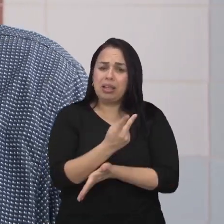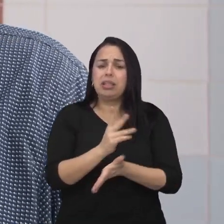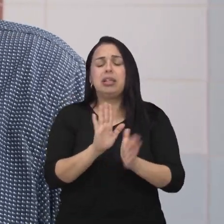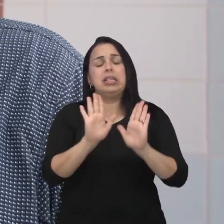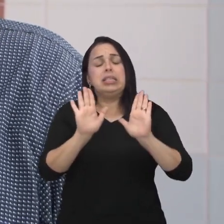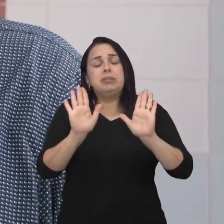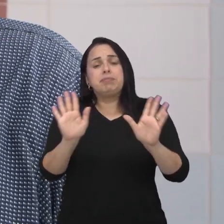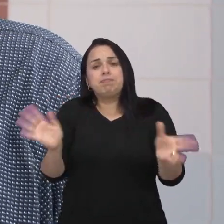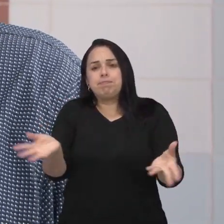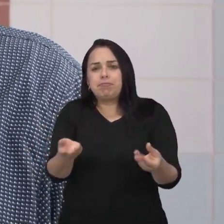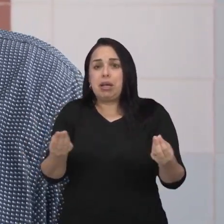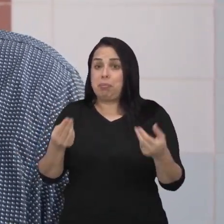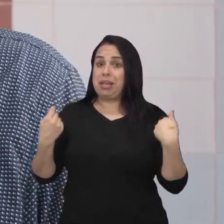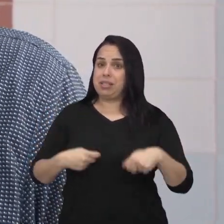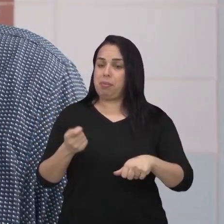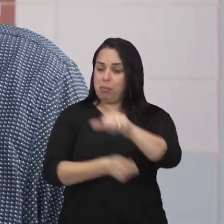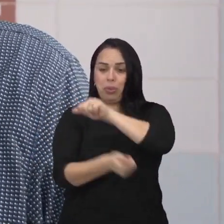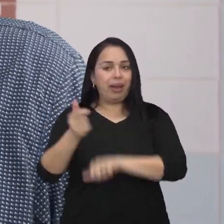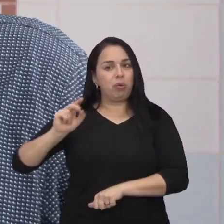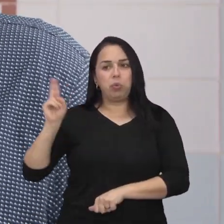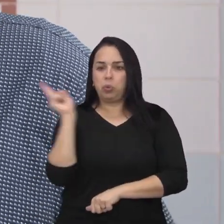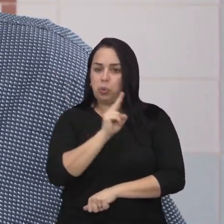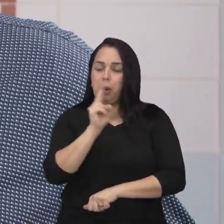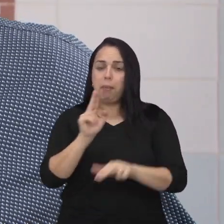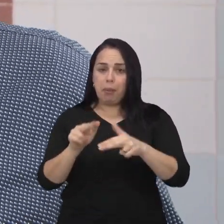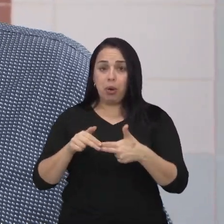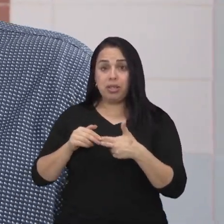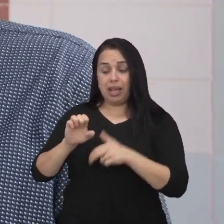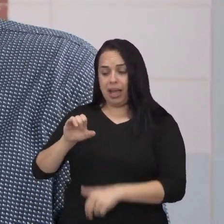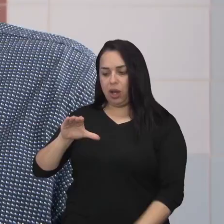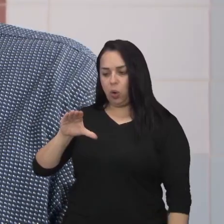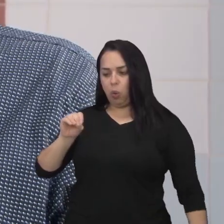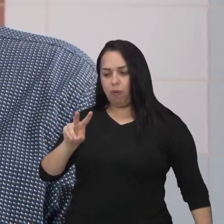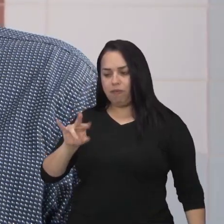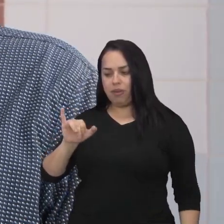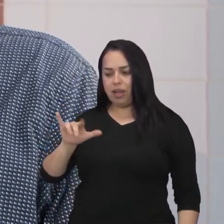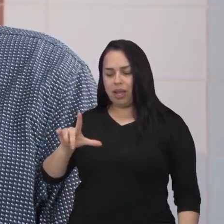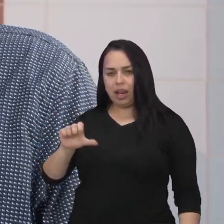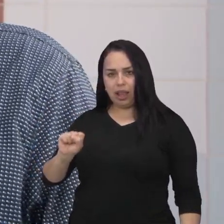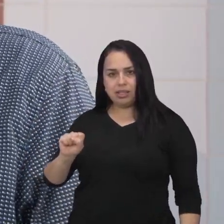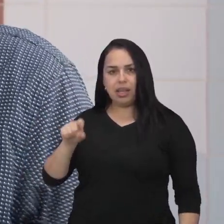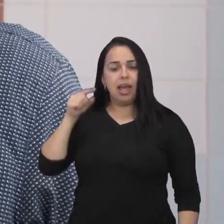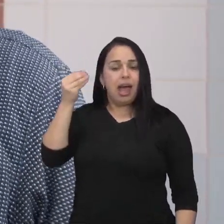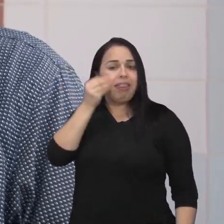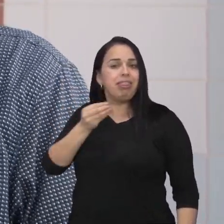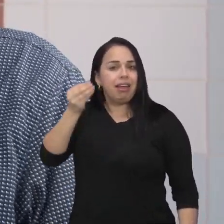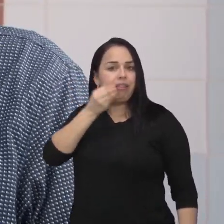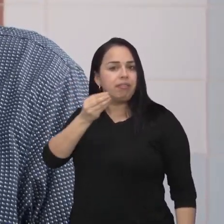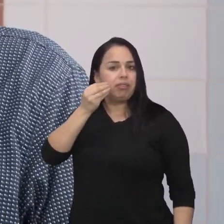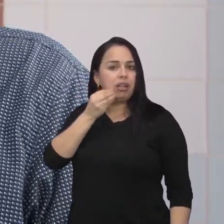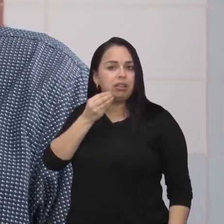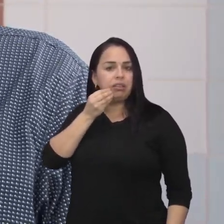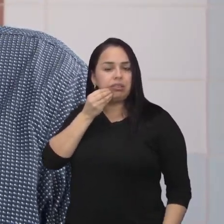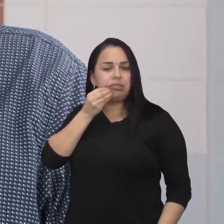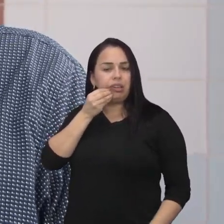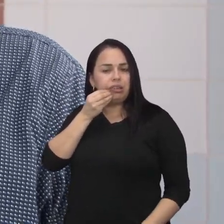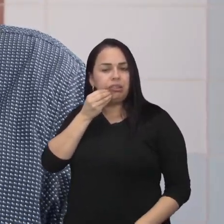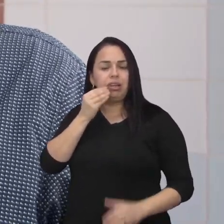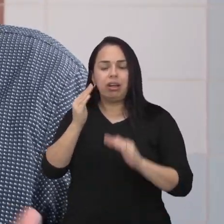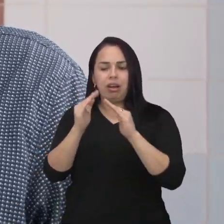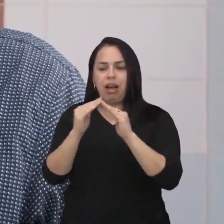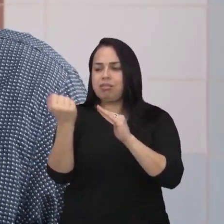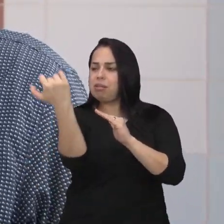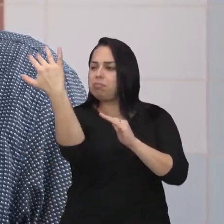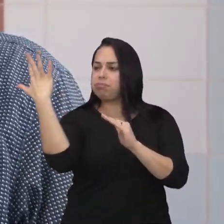questão emergencial. E as ecovilas fazem parte de um movimento de busca de um contato direto com a natureza,